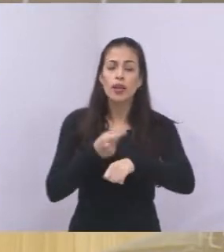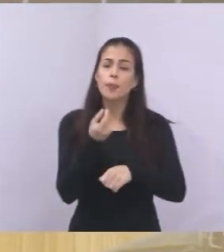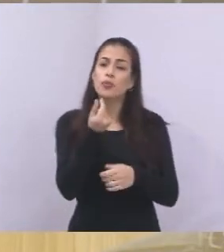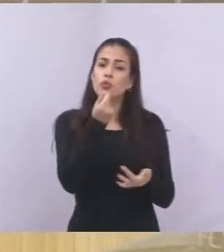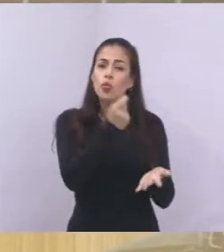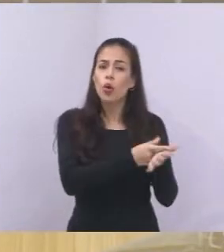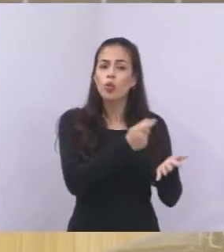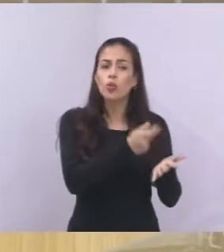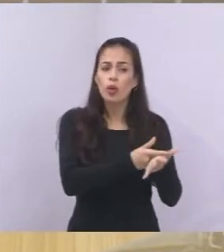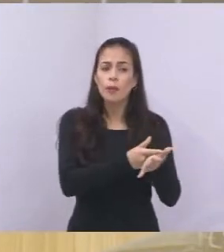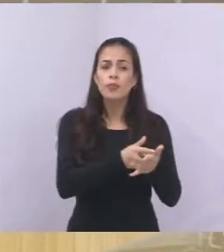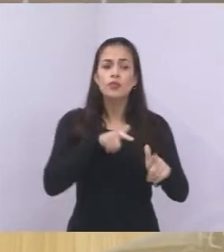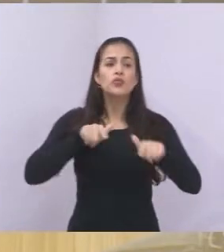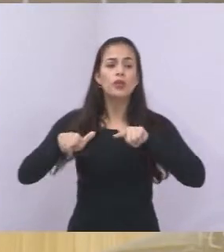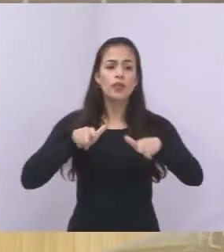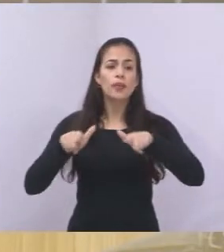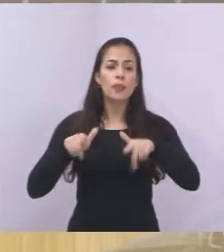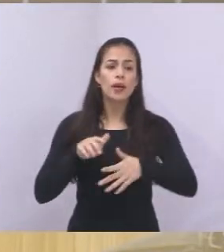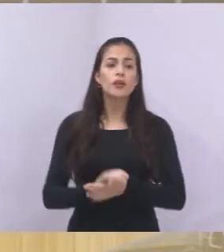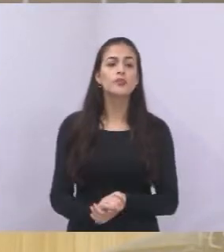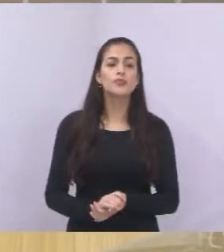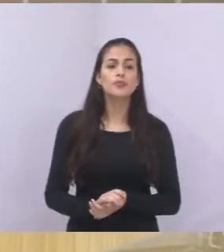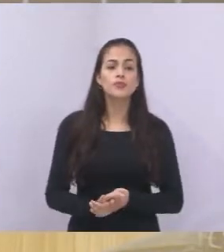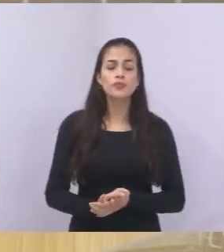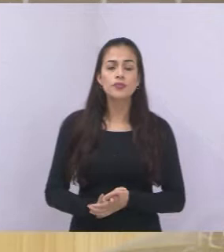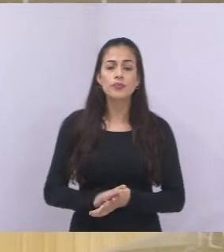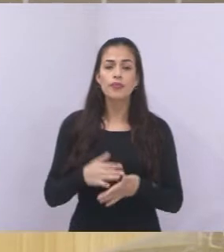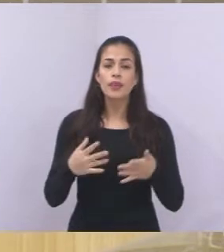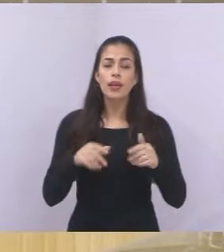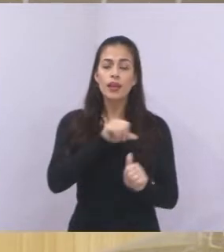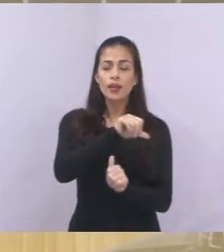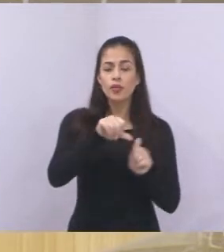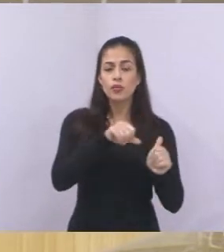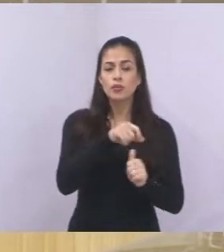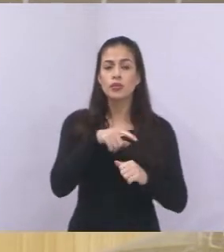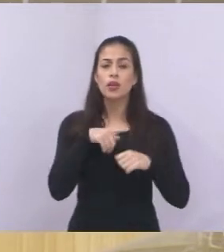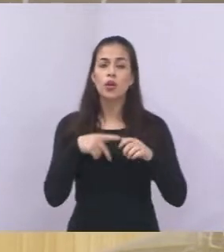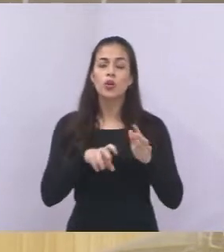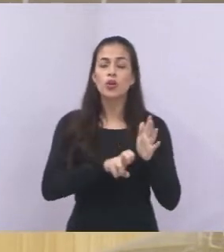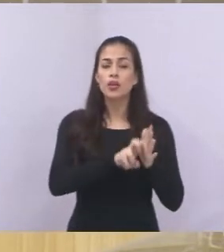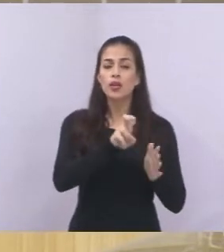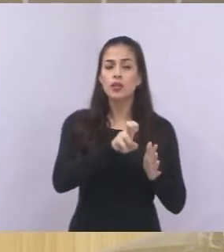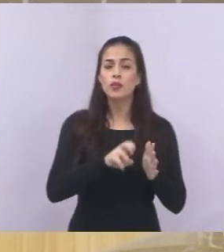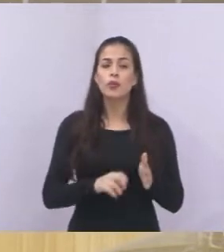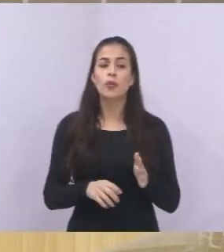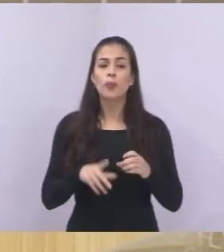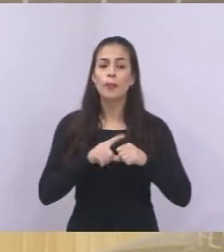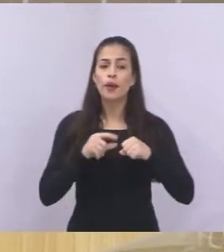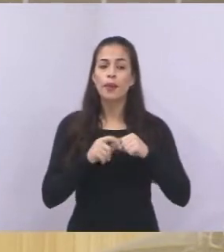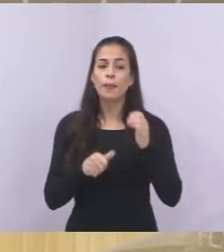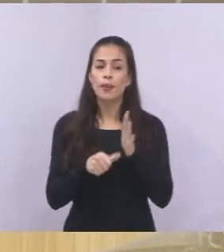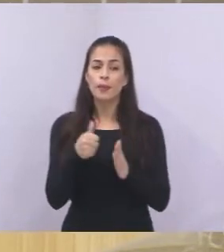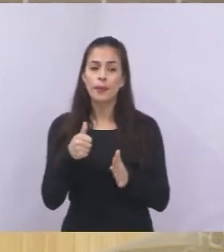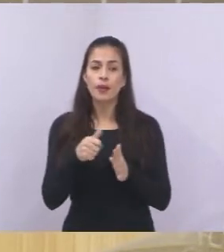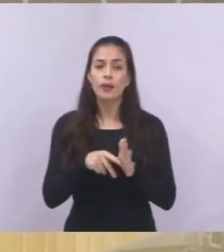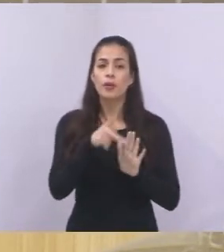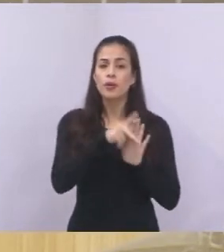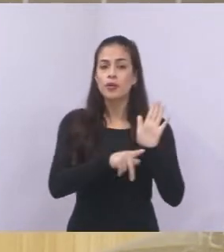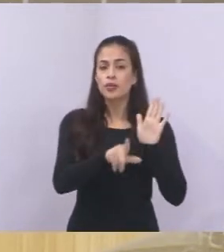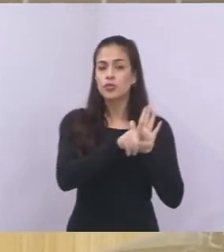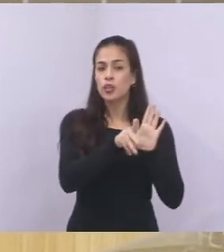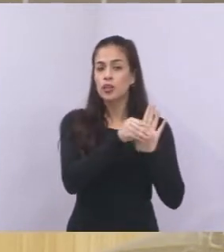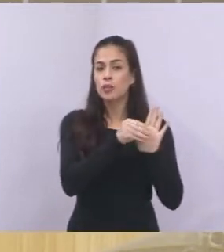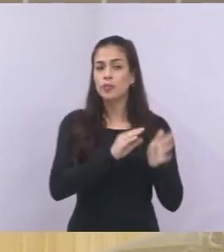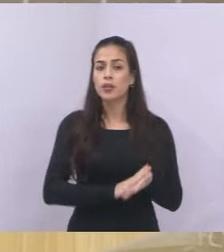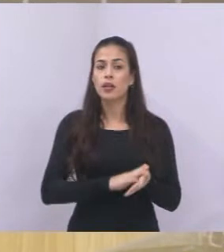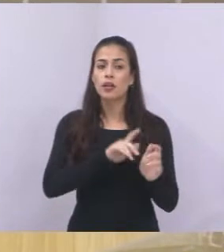artigo. E. Altera o inciso 5º e o parágrafo 1º do artigo 14 do projeto de lei complementar, que passa a constar a seguinte